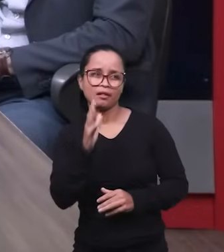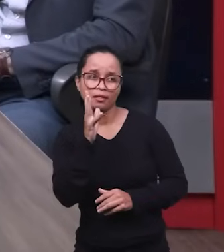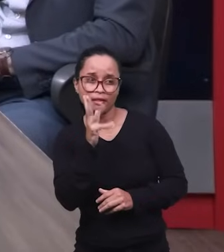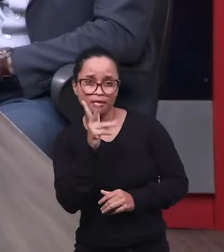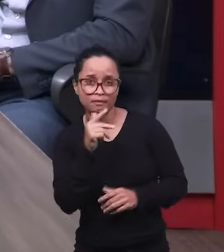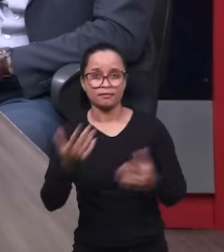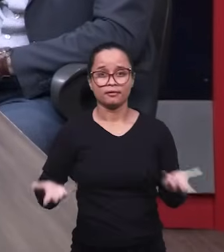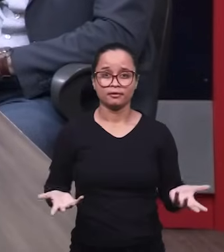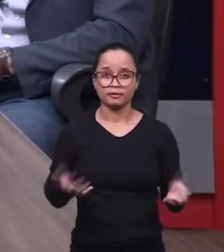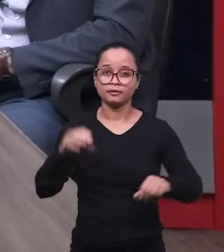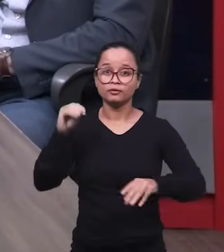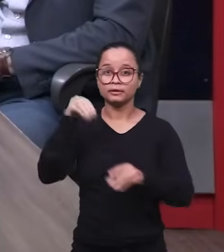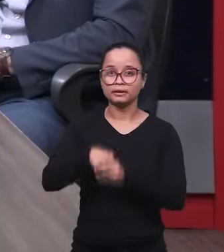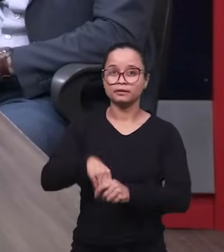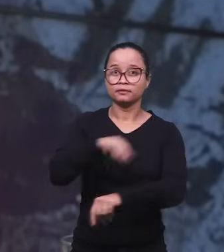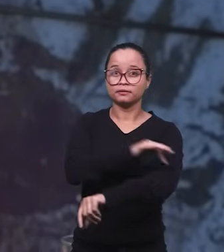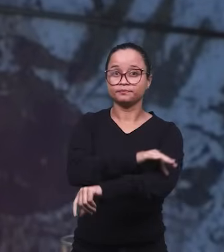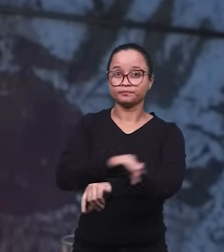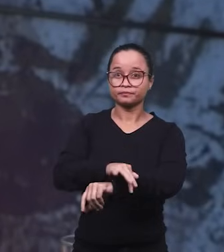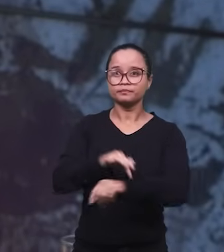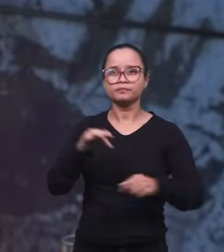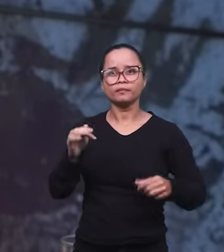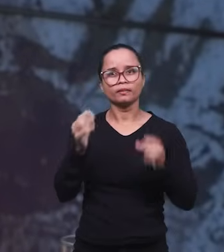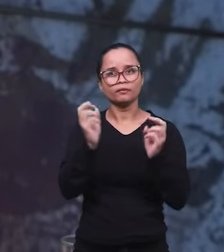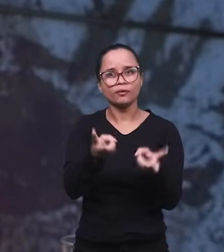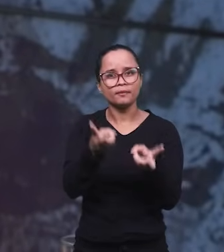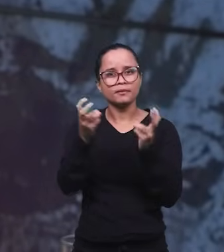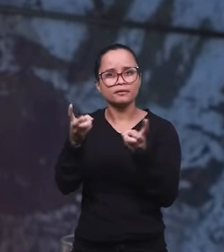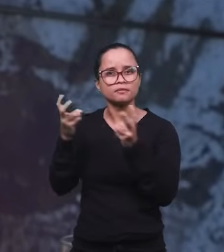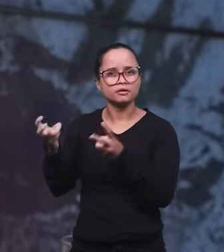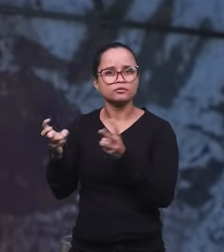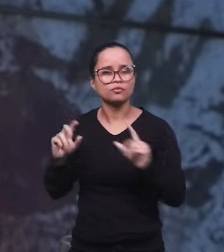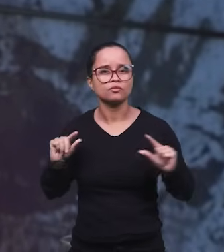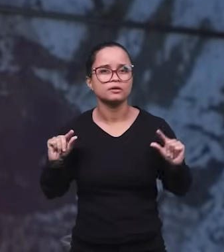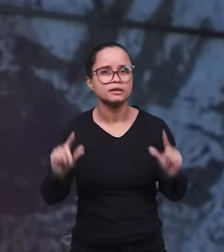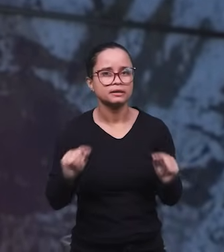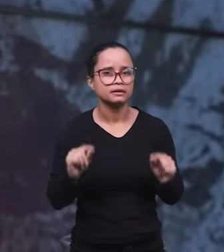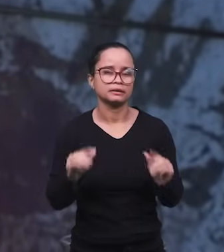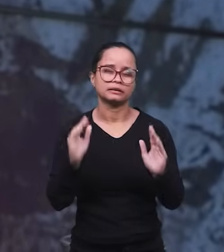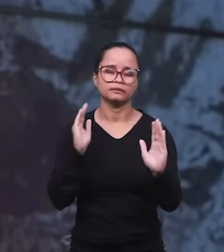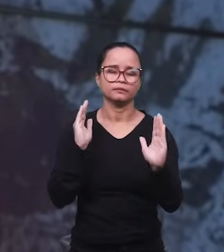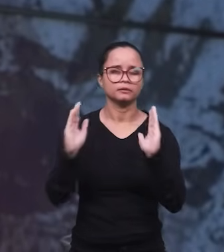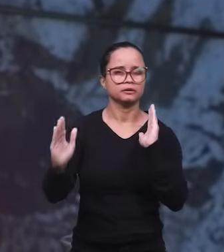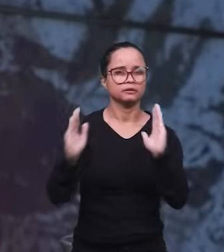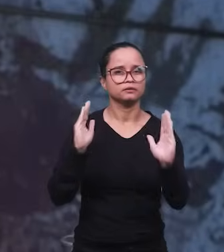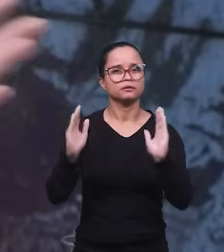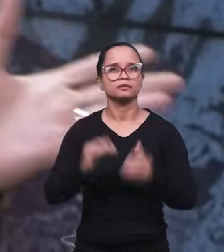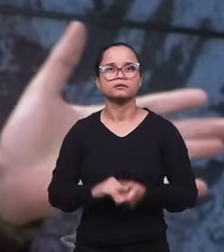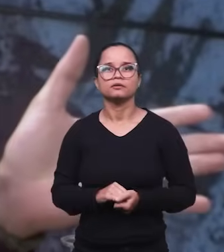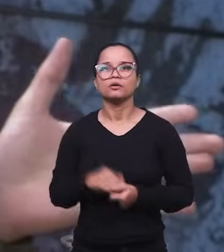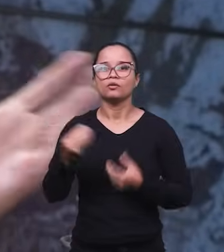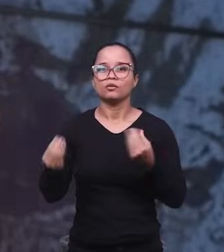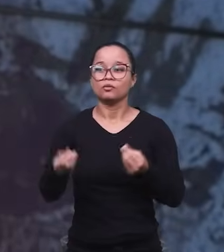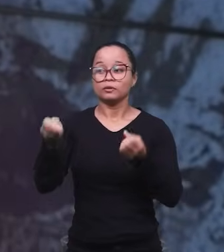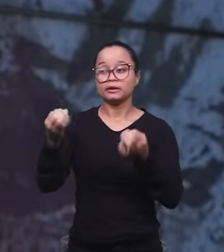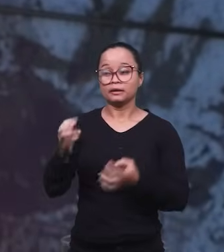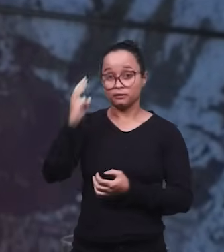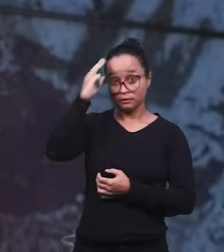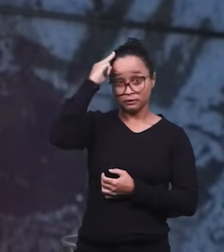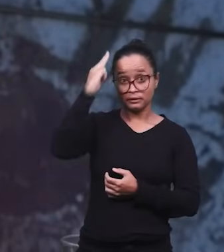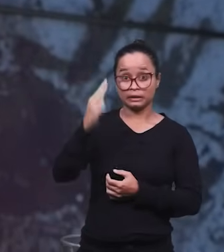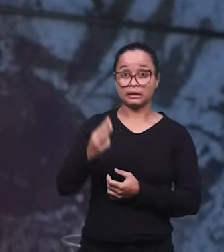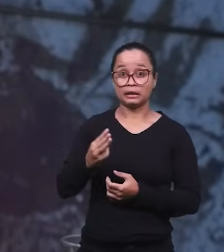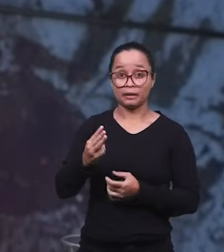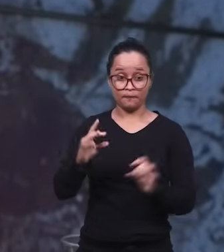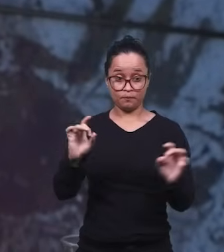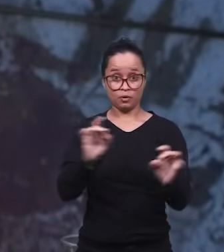mais lento. E dentro da física, foi visto que o tempo ele era, como o Newton fala assim, absoluto, não.